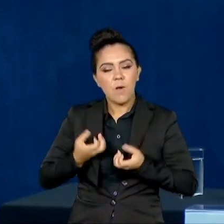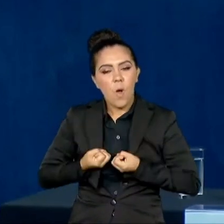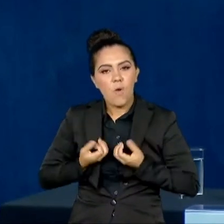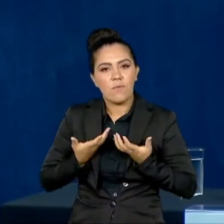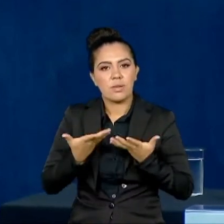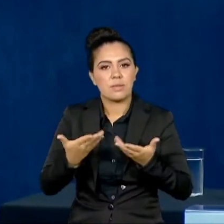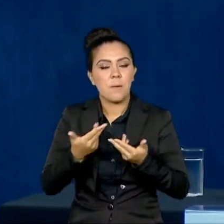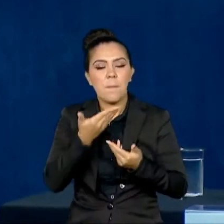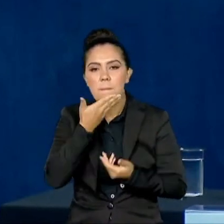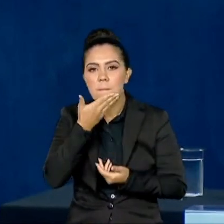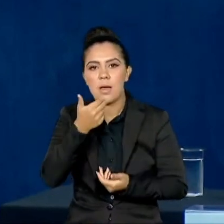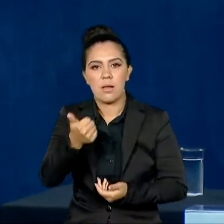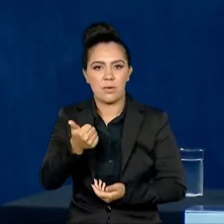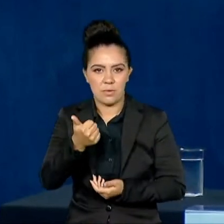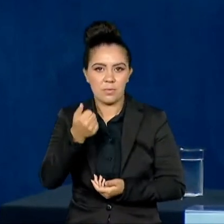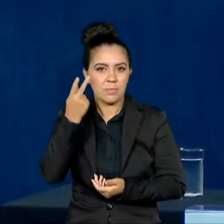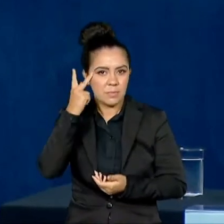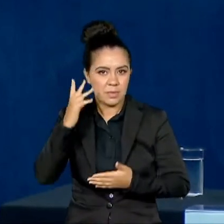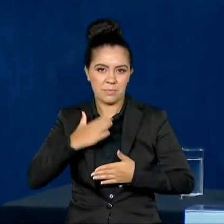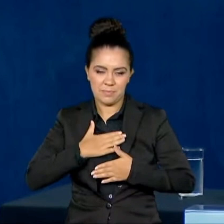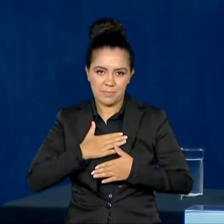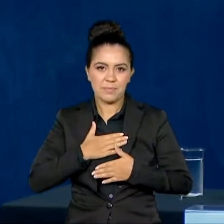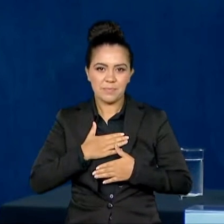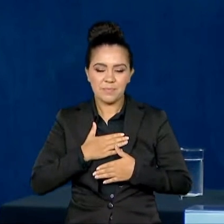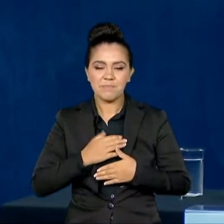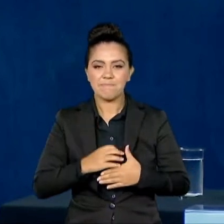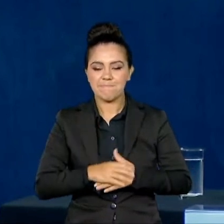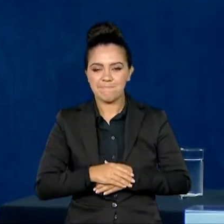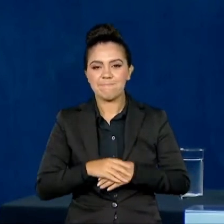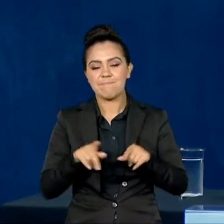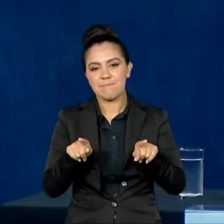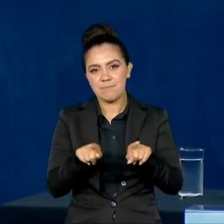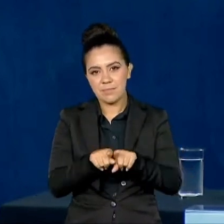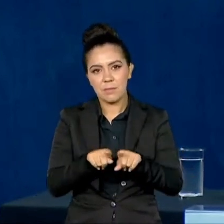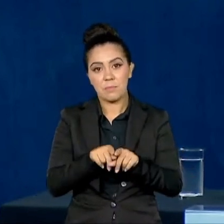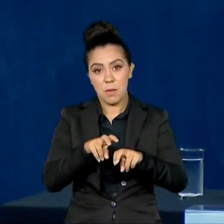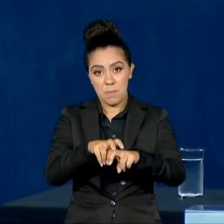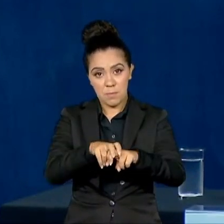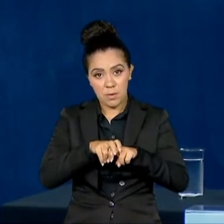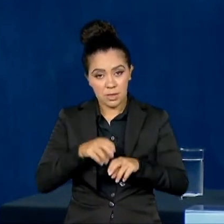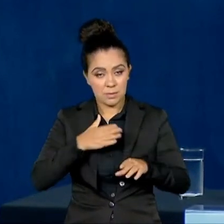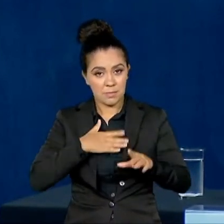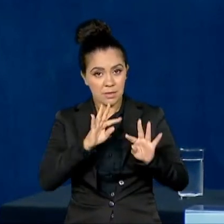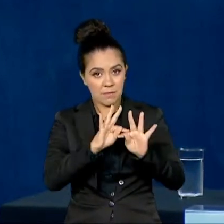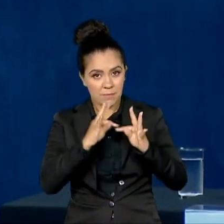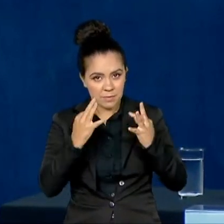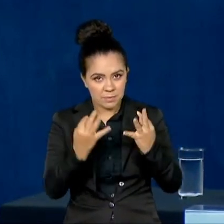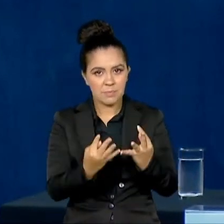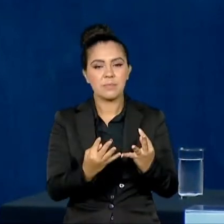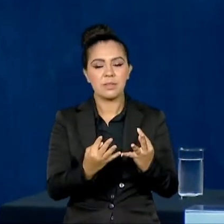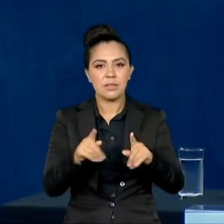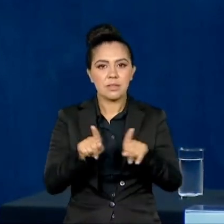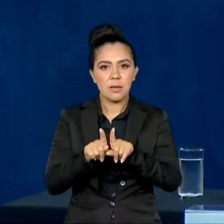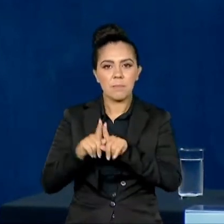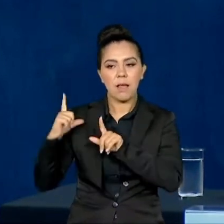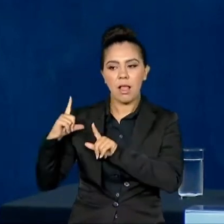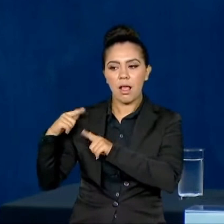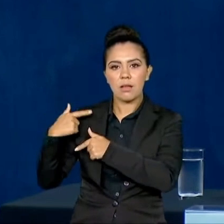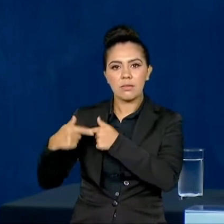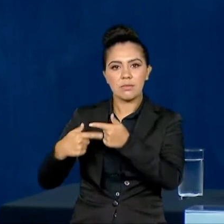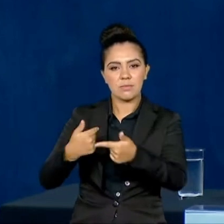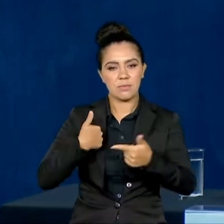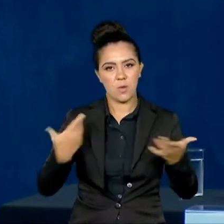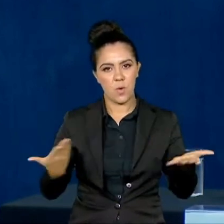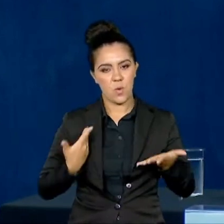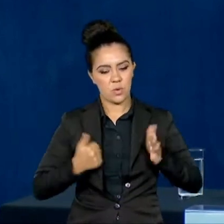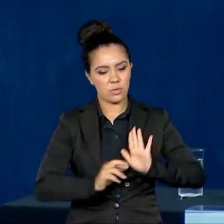de mim mesmo no cargo que assumo. É também a eles, nas gerações que representam, a que me